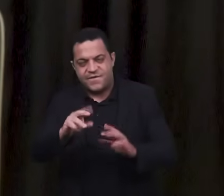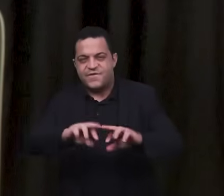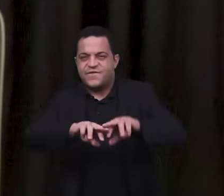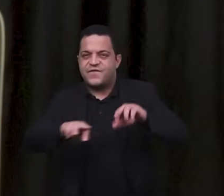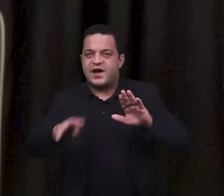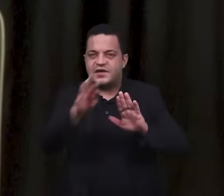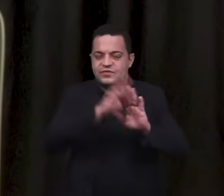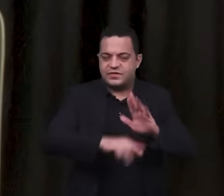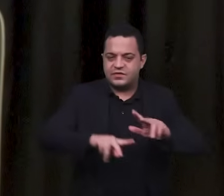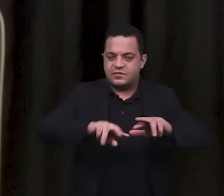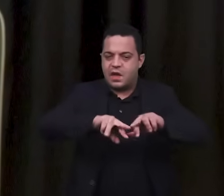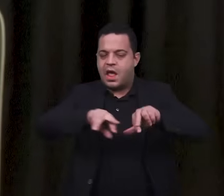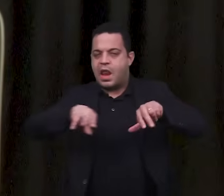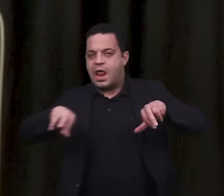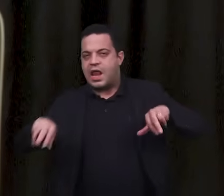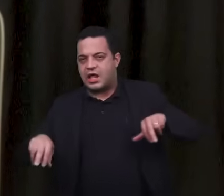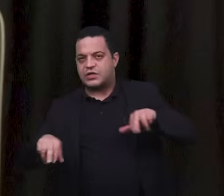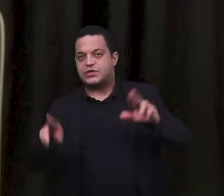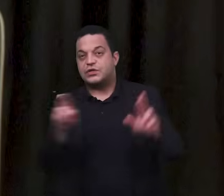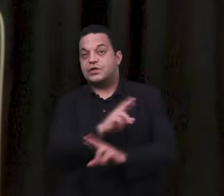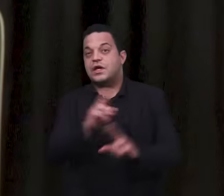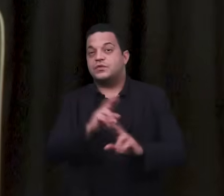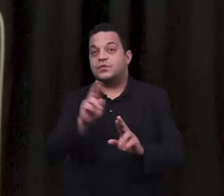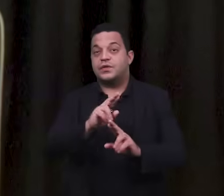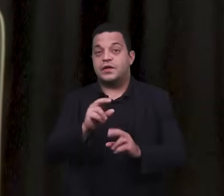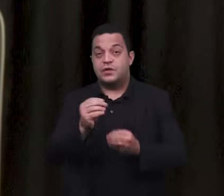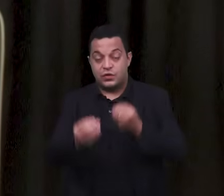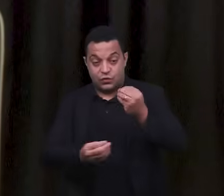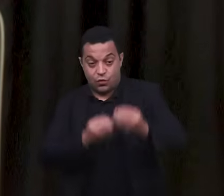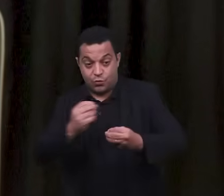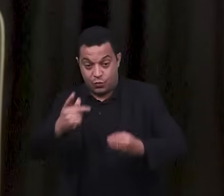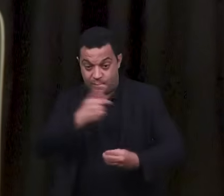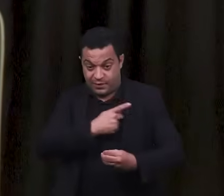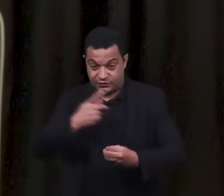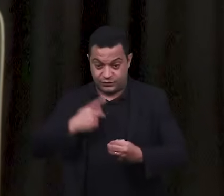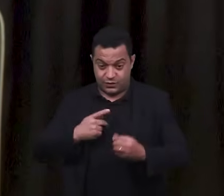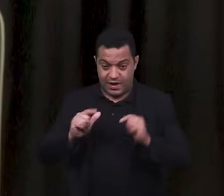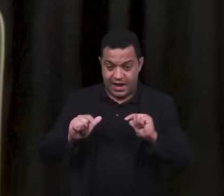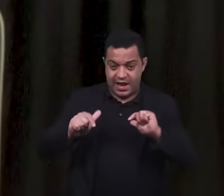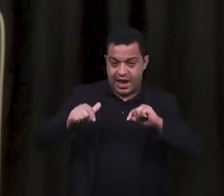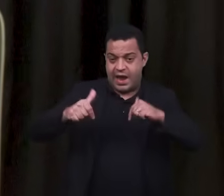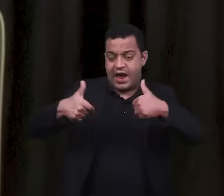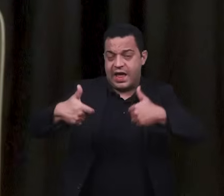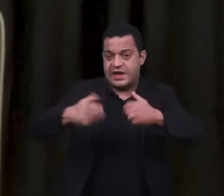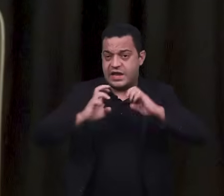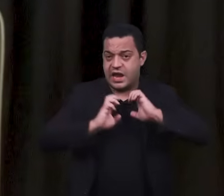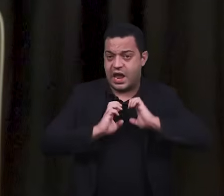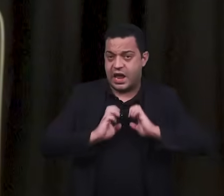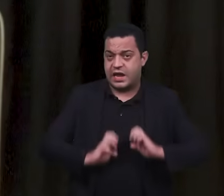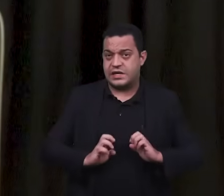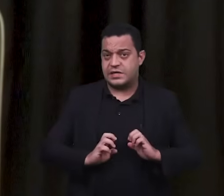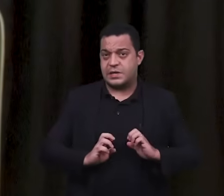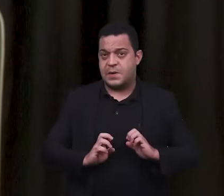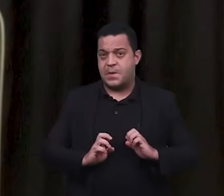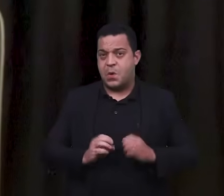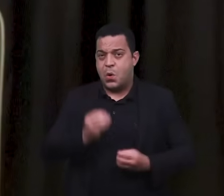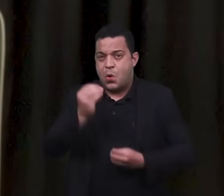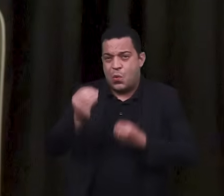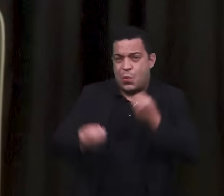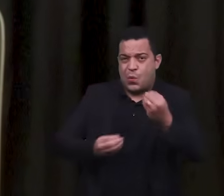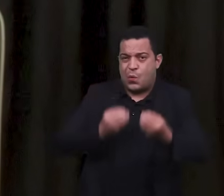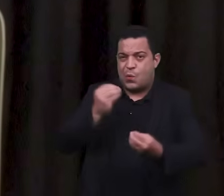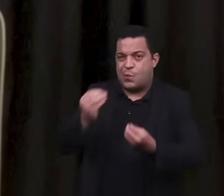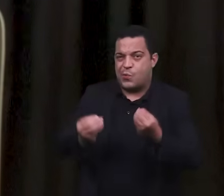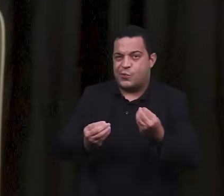grande bênção de, como pastores, agirmos eticamente com relação ao